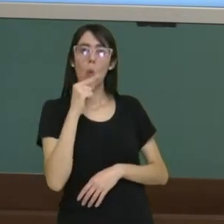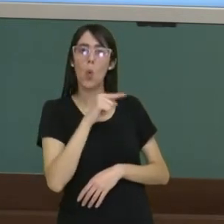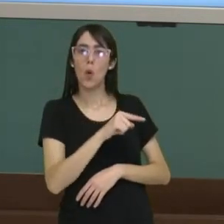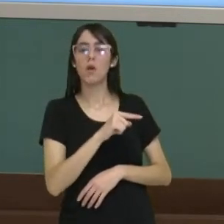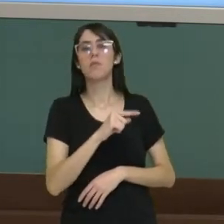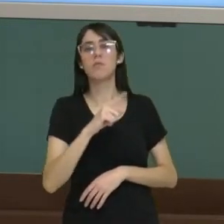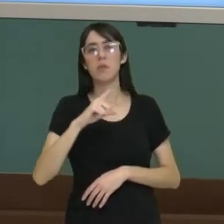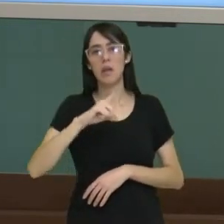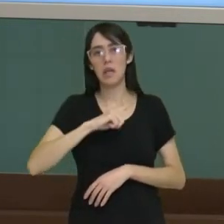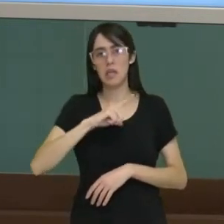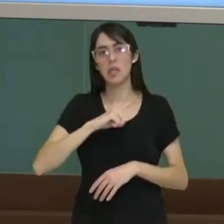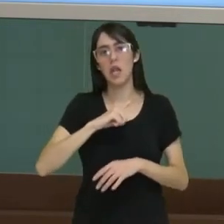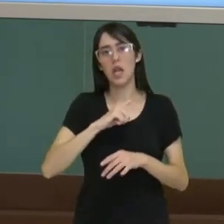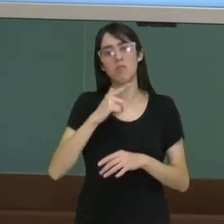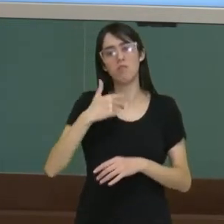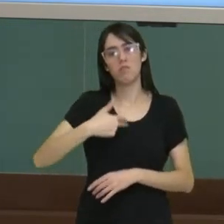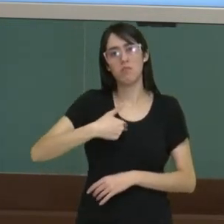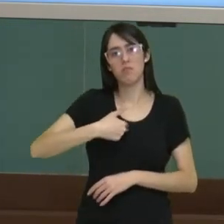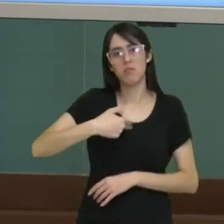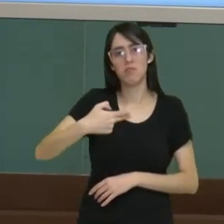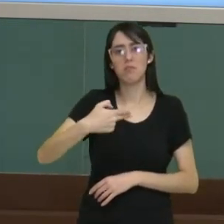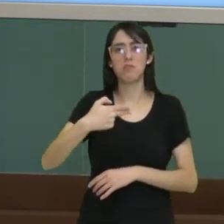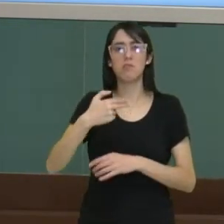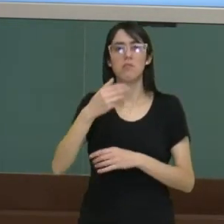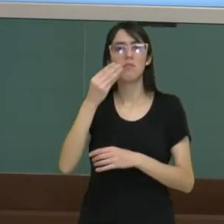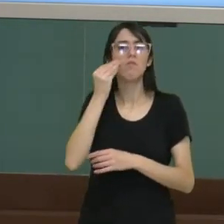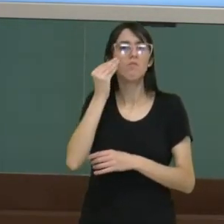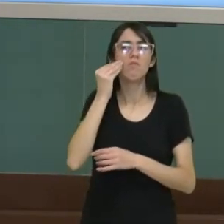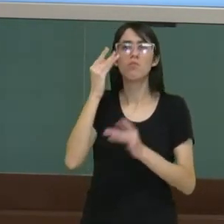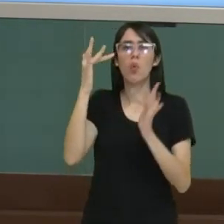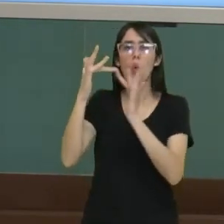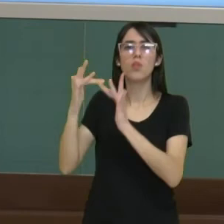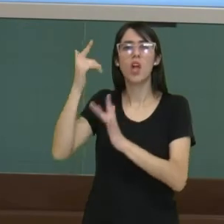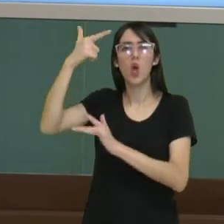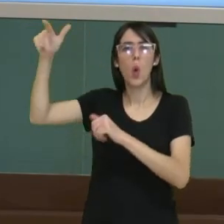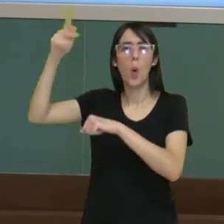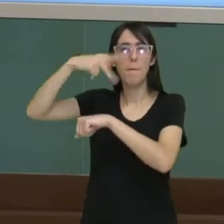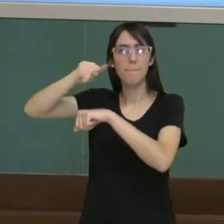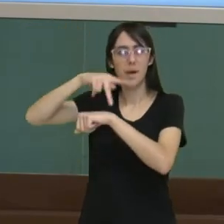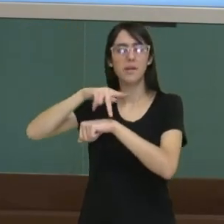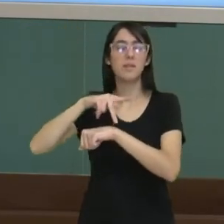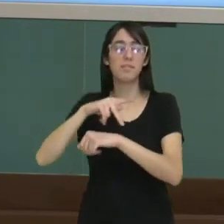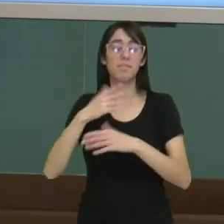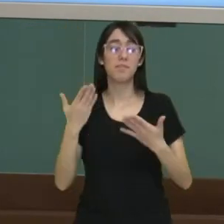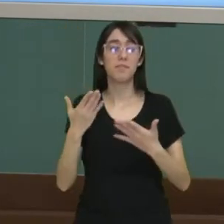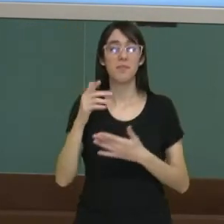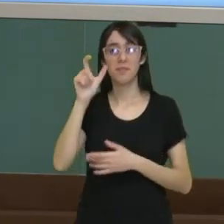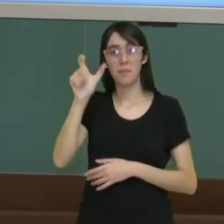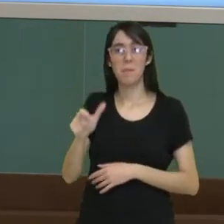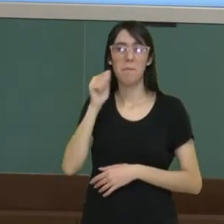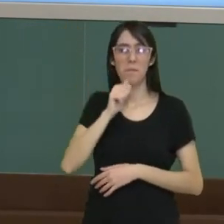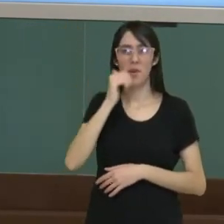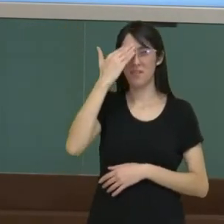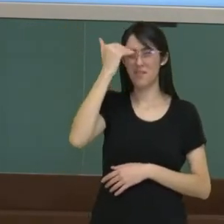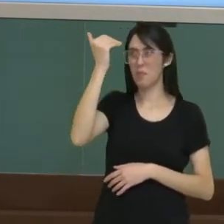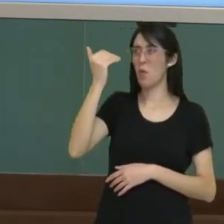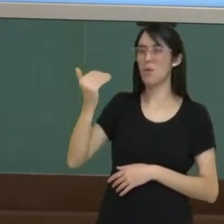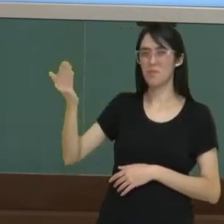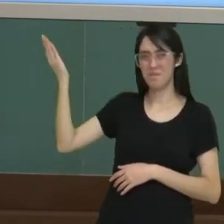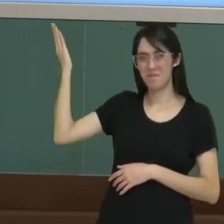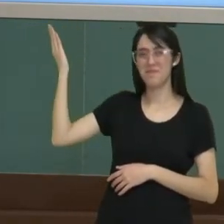tiveram algumas aproximações, né? Qual que era a cara do Brasil, né? Inclusive, a Carmen Miranda, aqui na foto não, mas